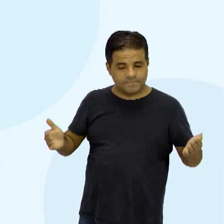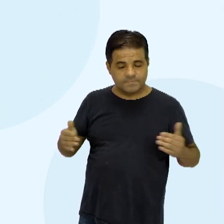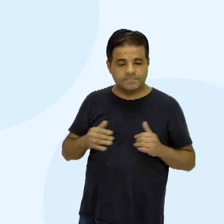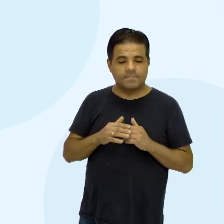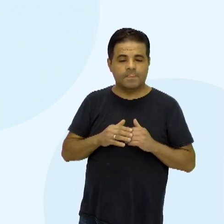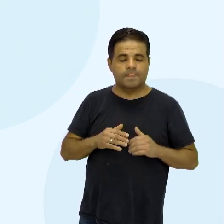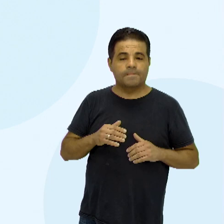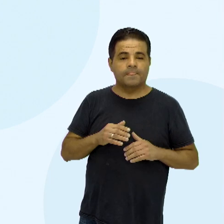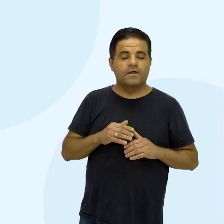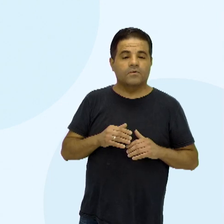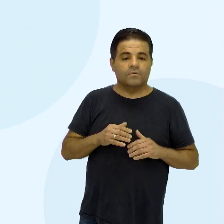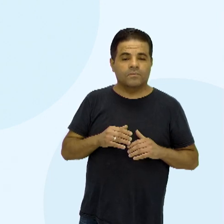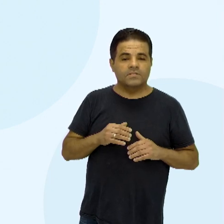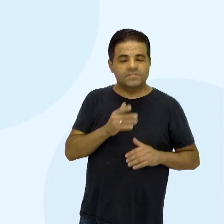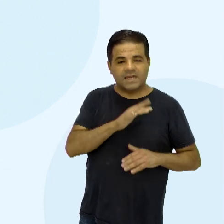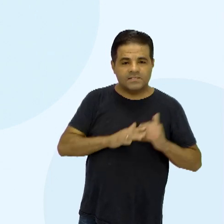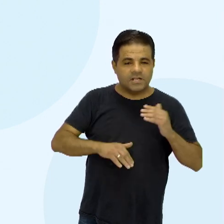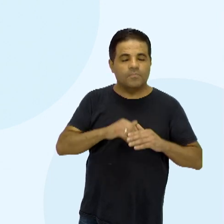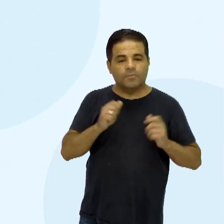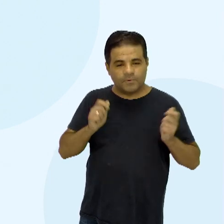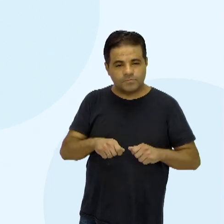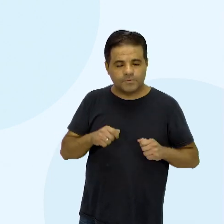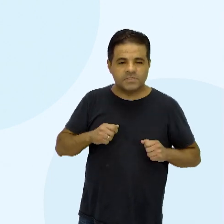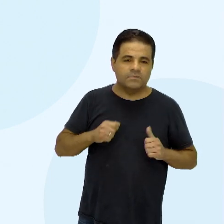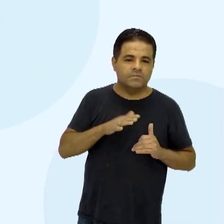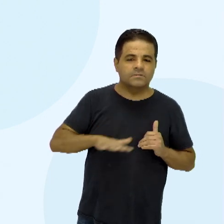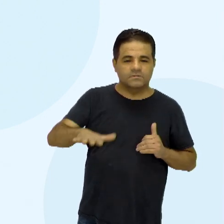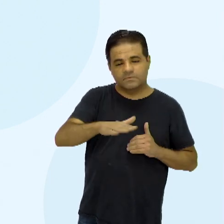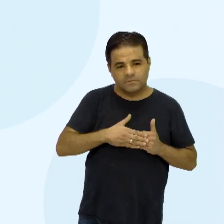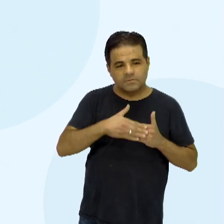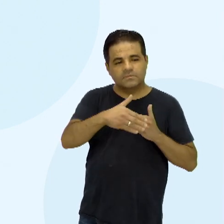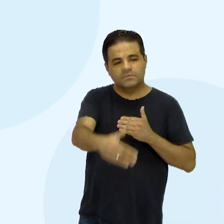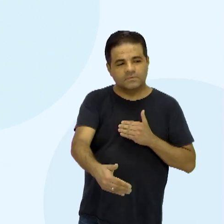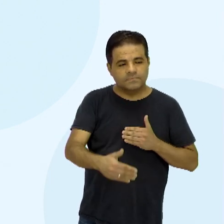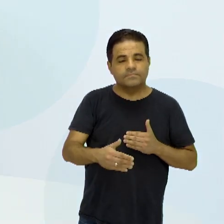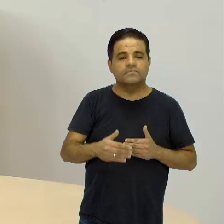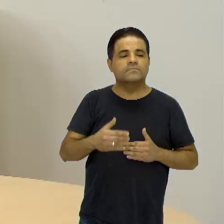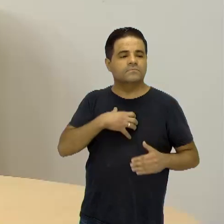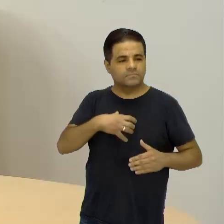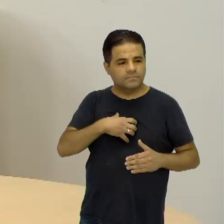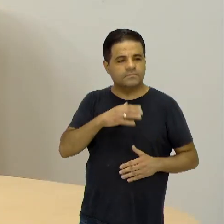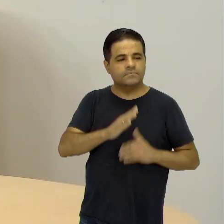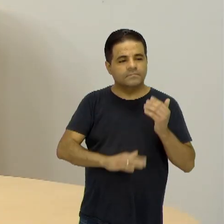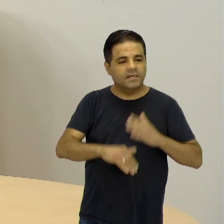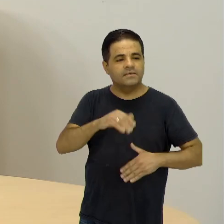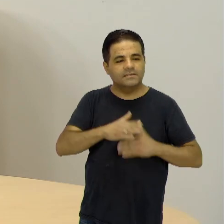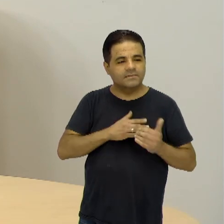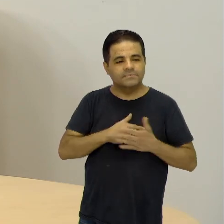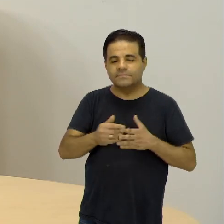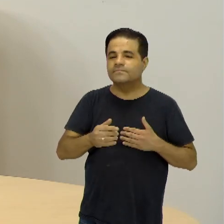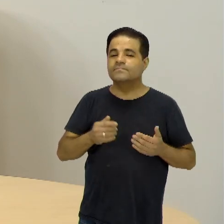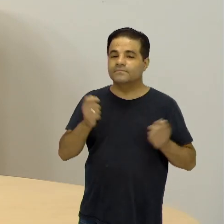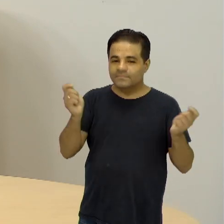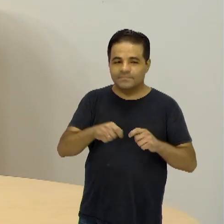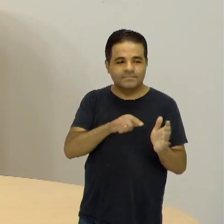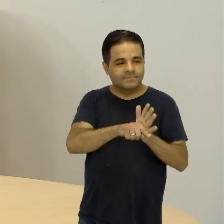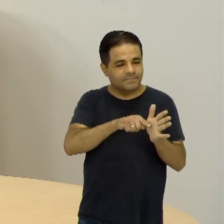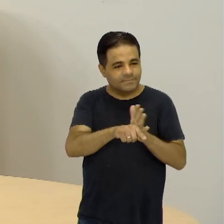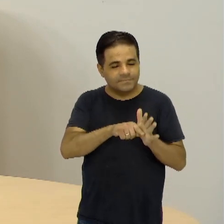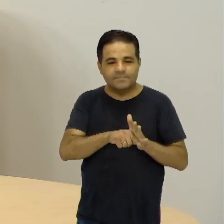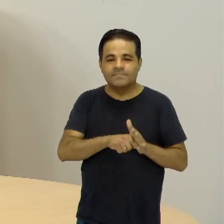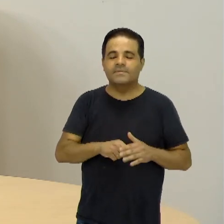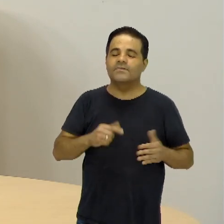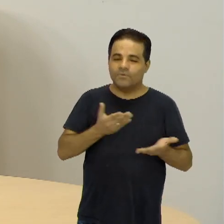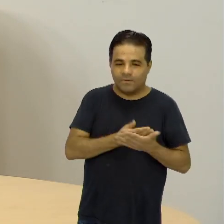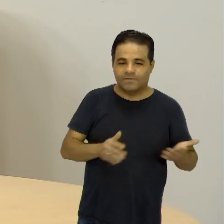você esperar depois e marcar de alguma forma, tá bom? Né? Então a gente vai, de qualquer forma, a habilidade é você analisar o efeito de